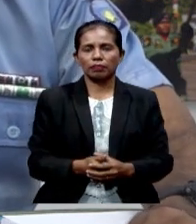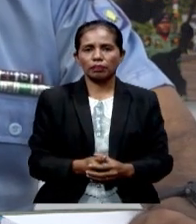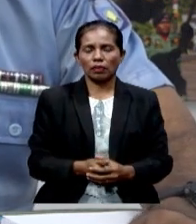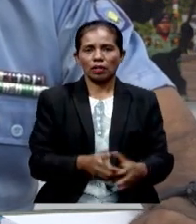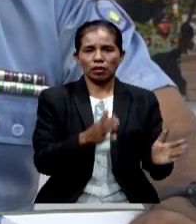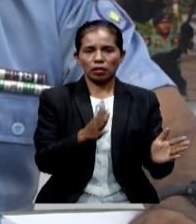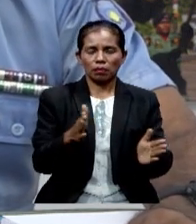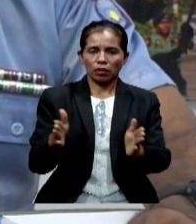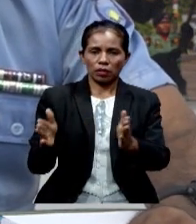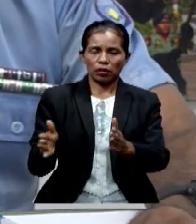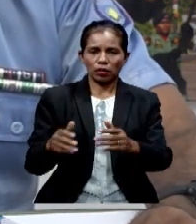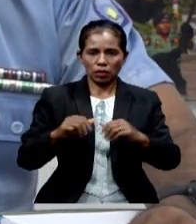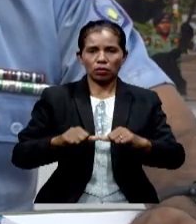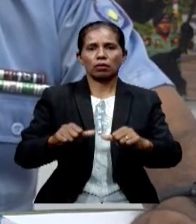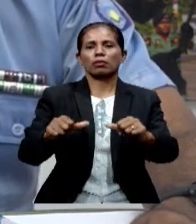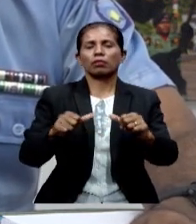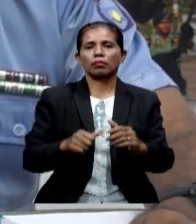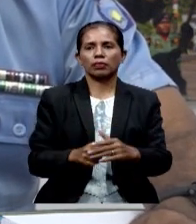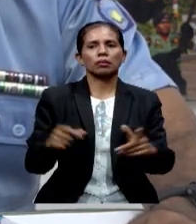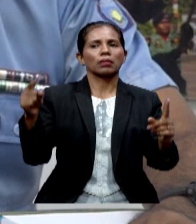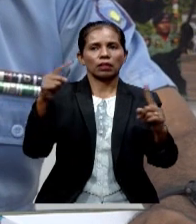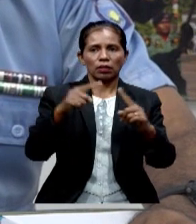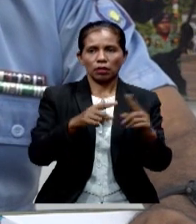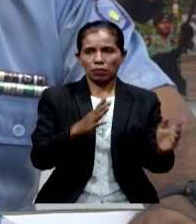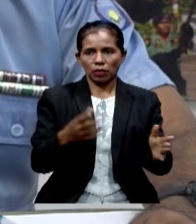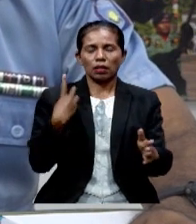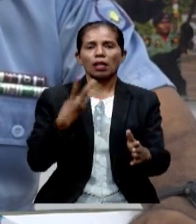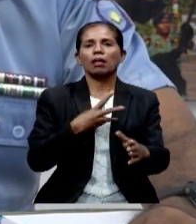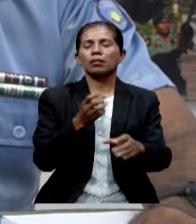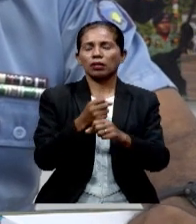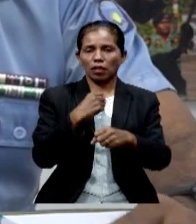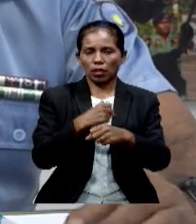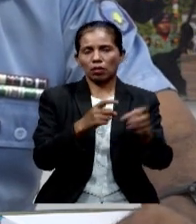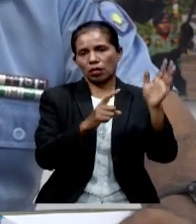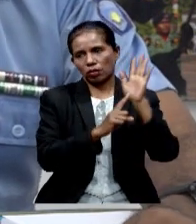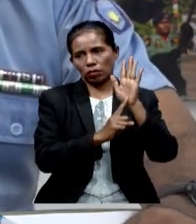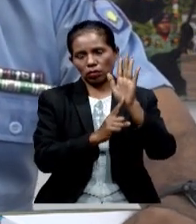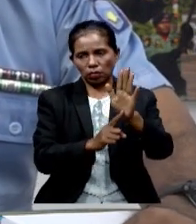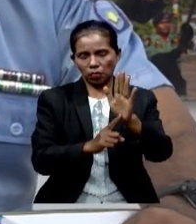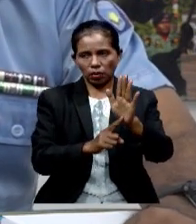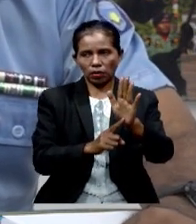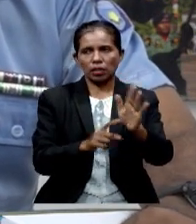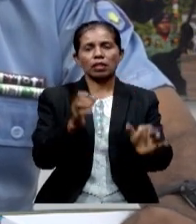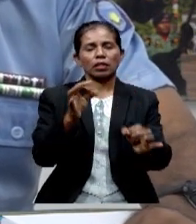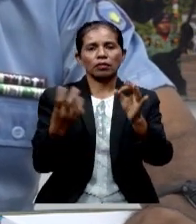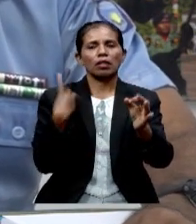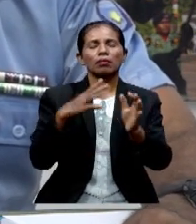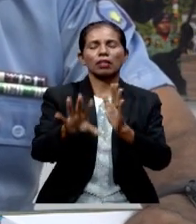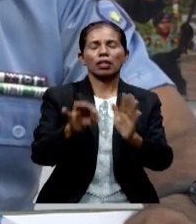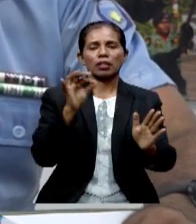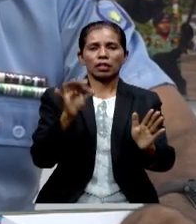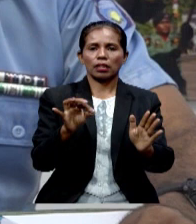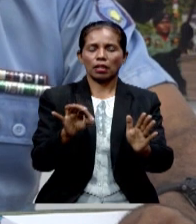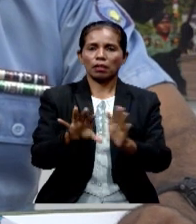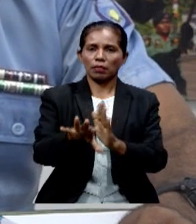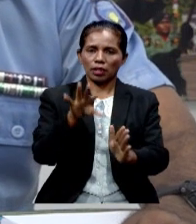proceso se lao hela vai dar um processo a la hala e a missa pública va maluxira carica a minha reta na evidência